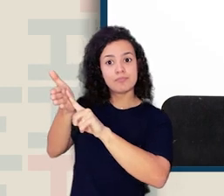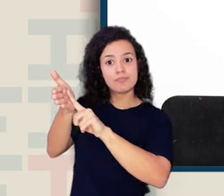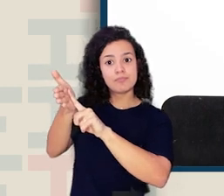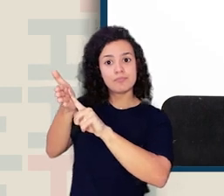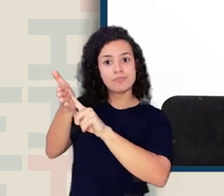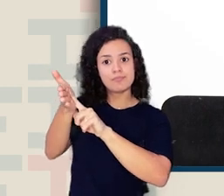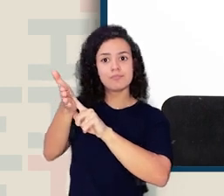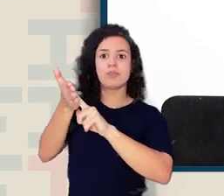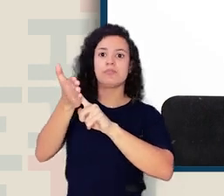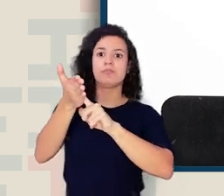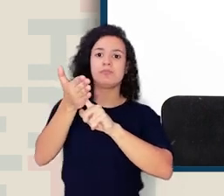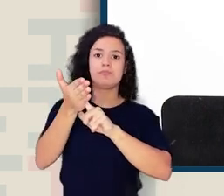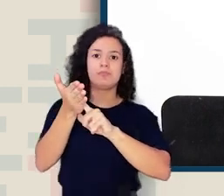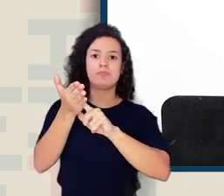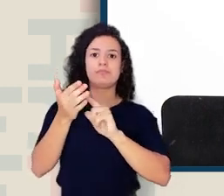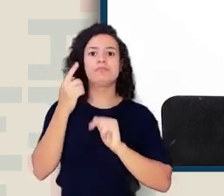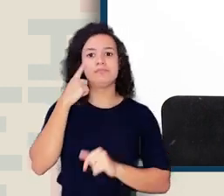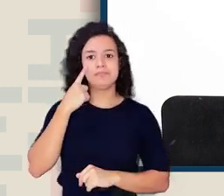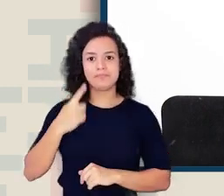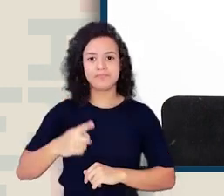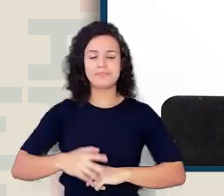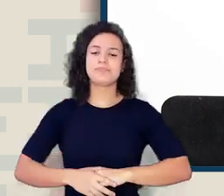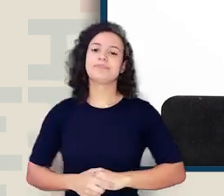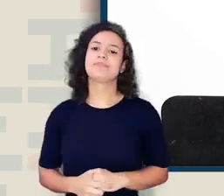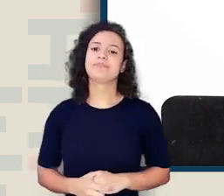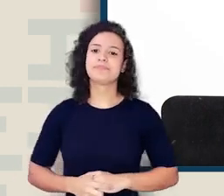embaixo eu vou chamar de toque aberto.